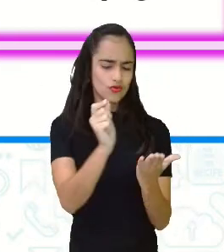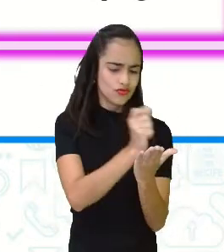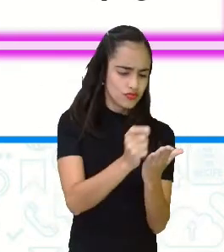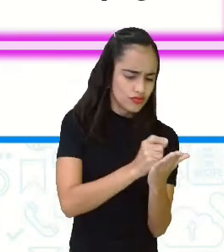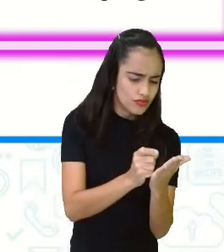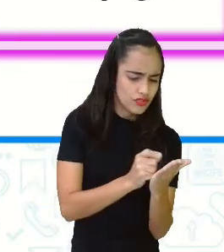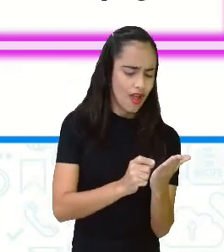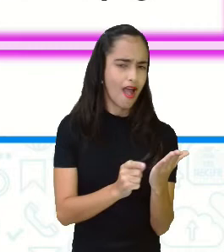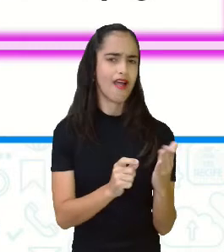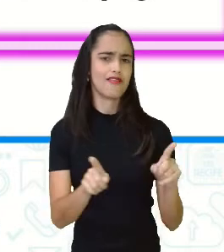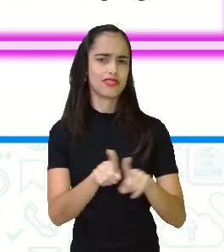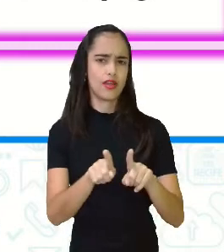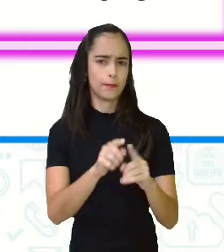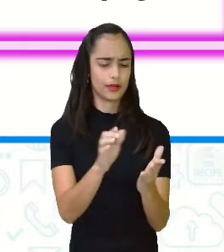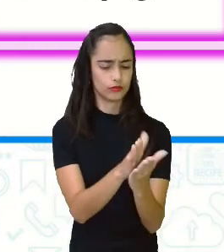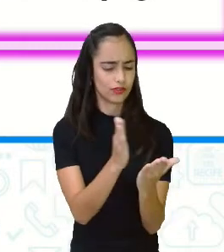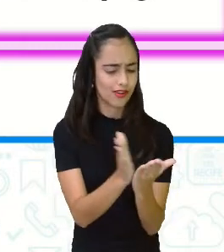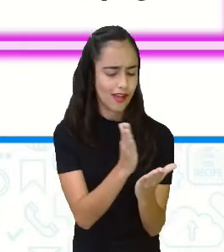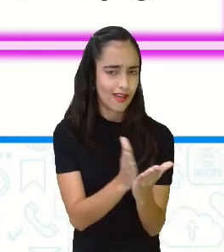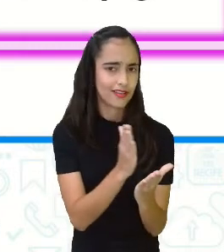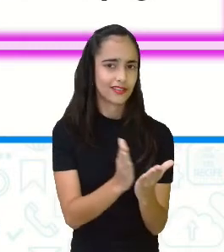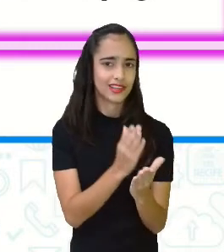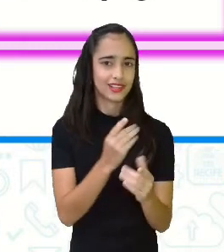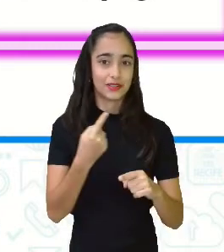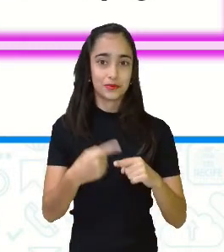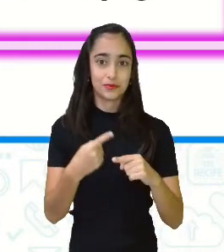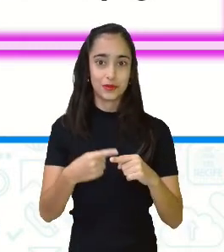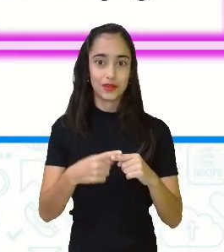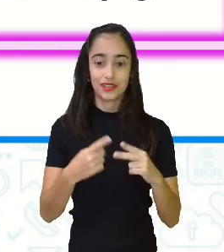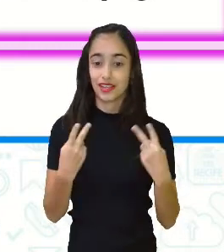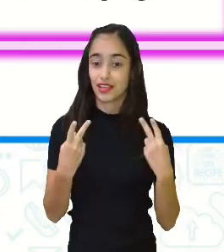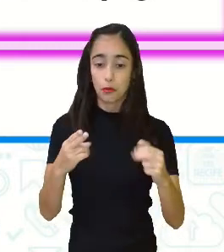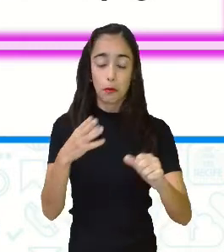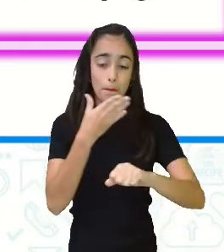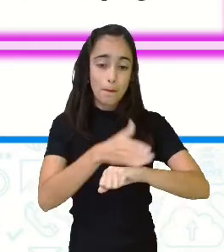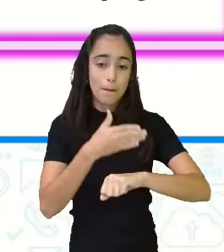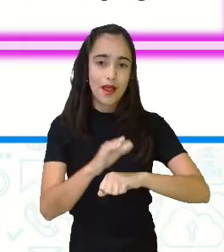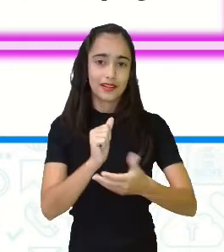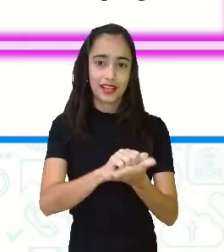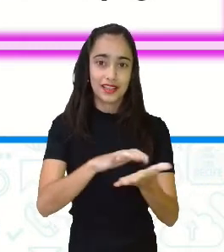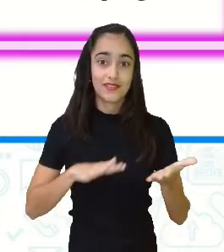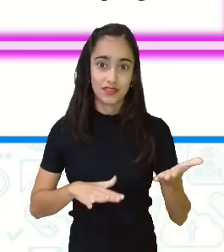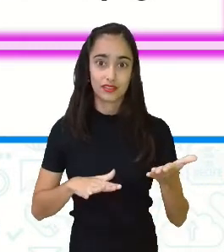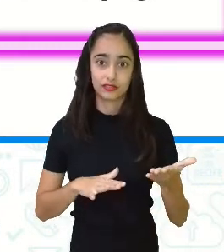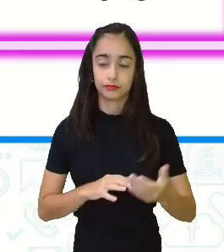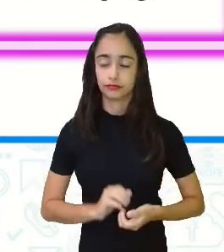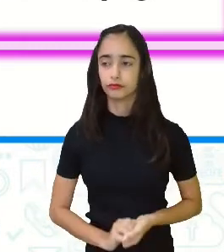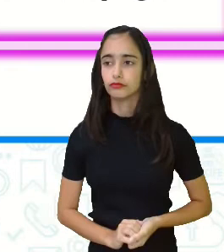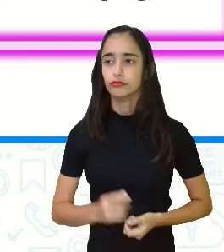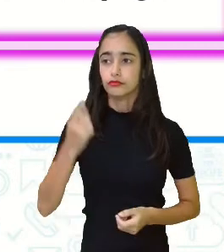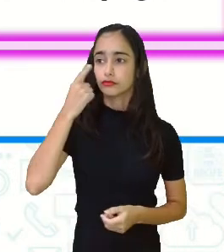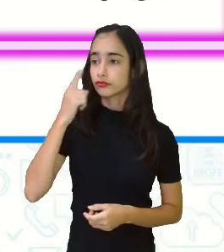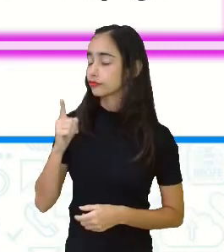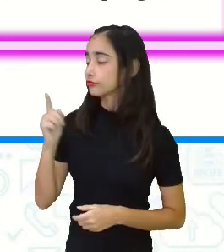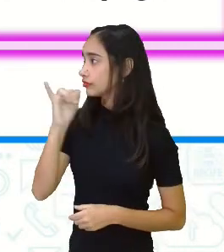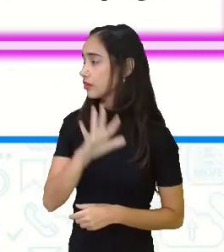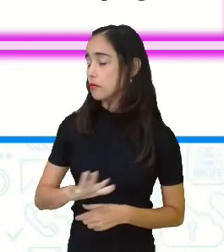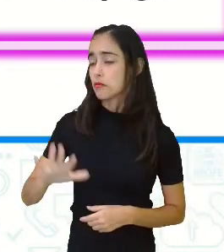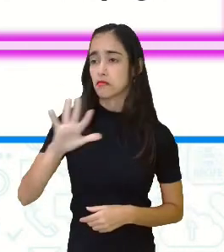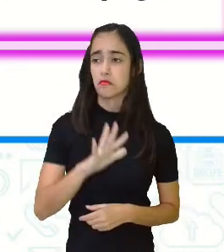você deixar escrito, né? Serve como exercício. Observe as figuras abaixo sobre as ofertas